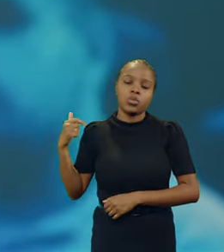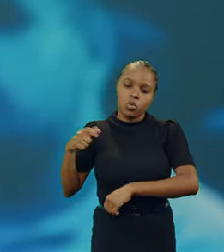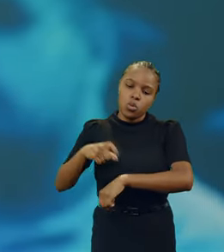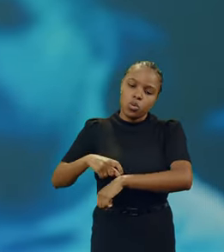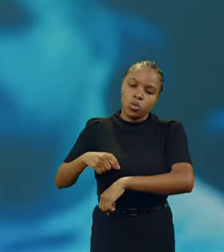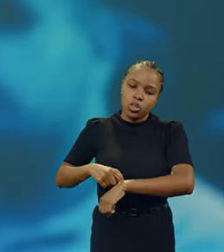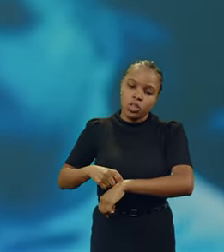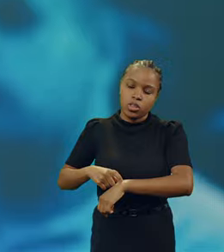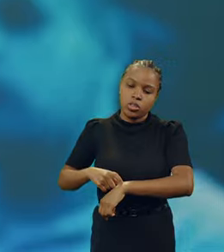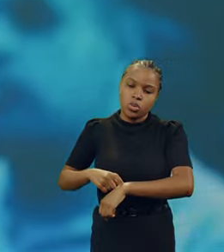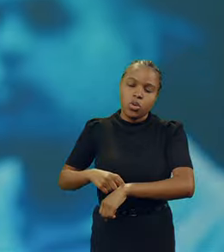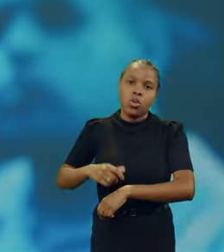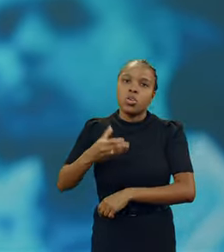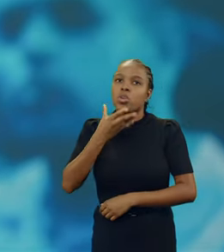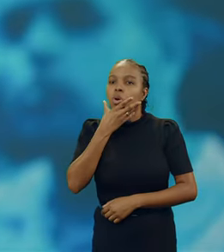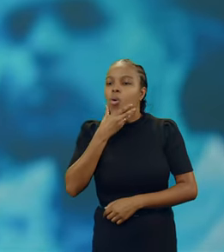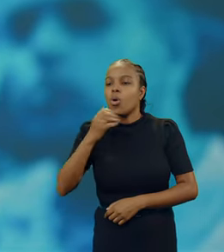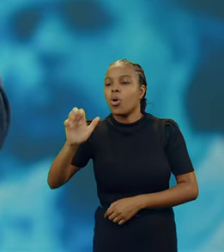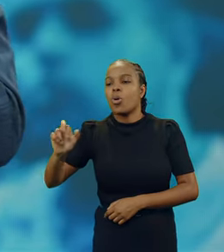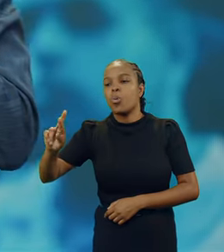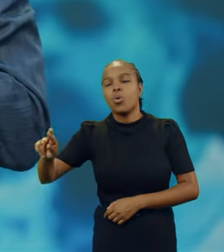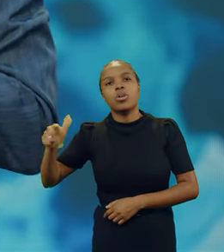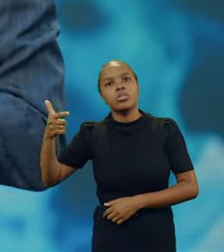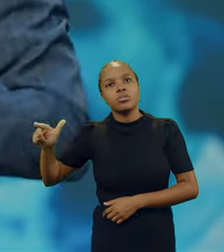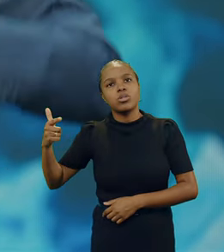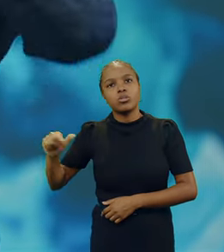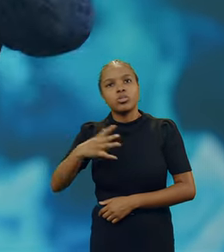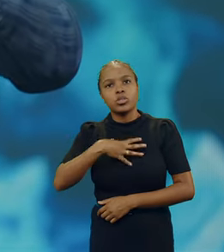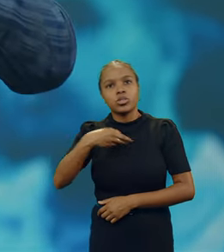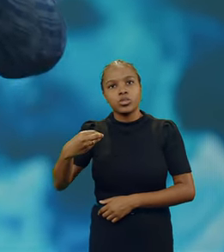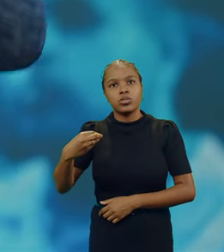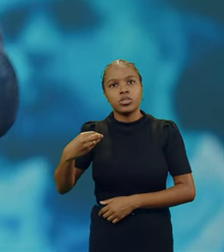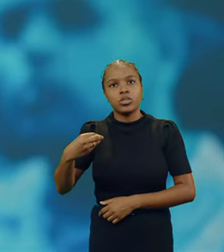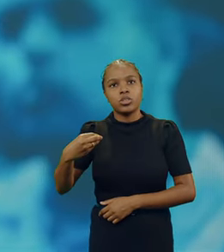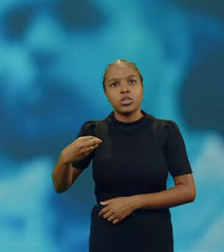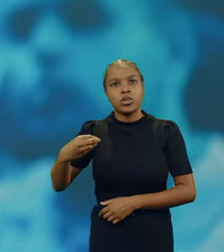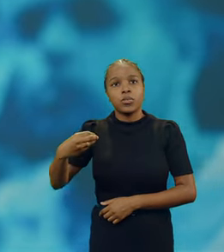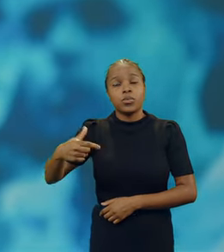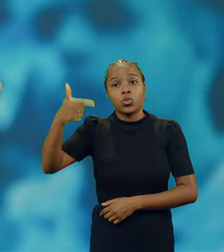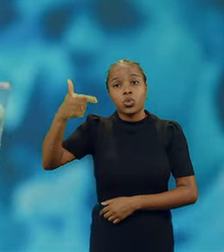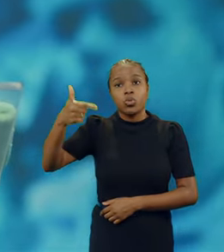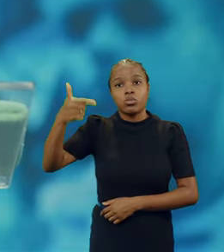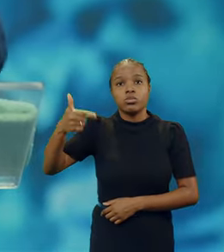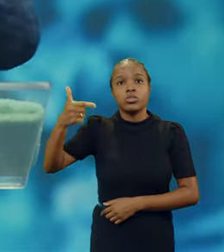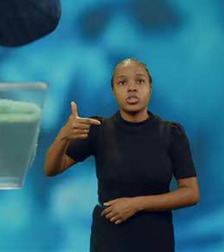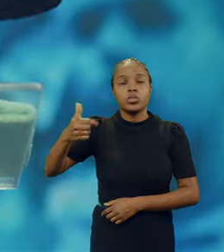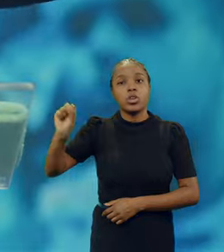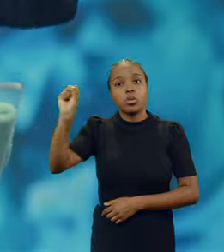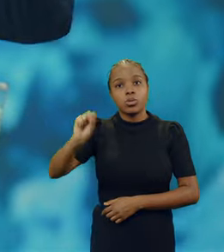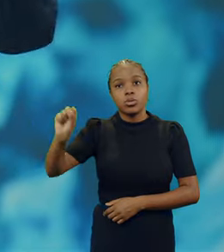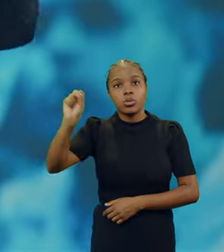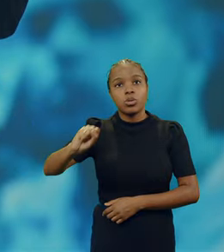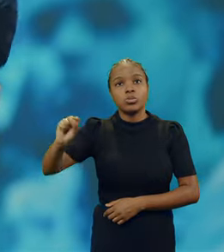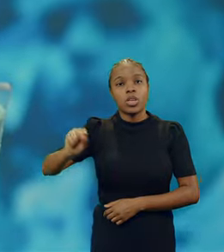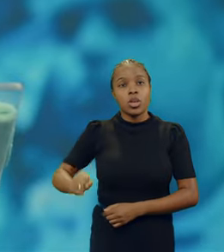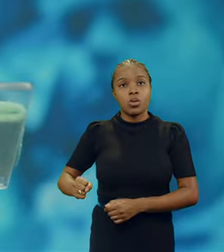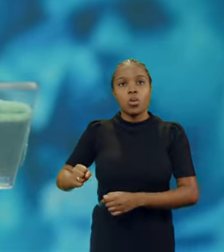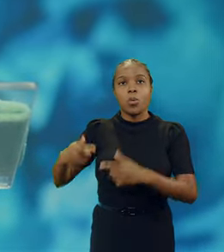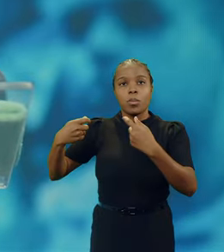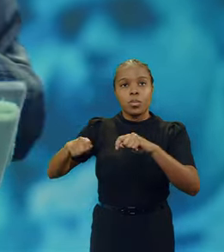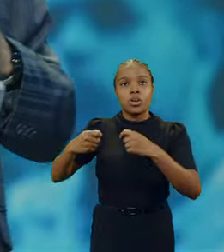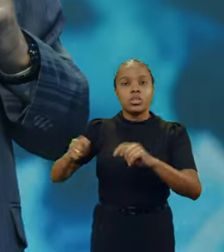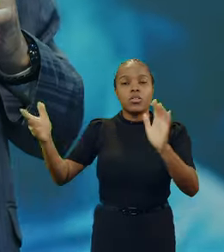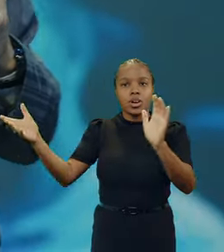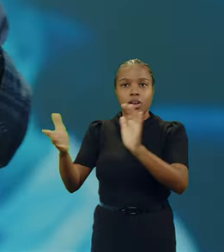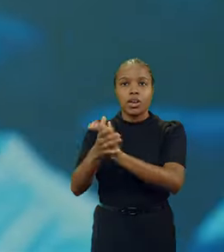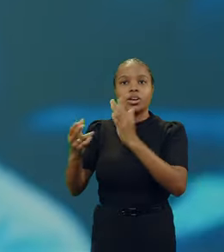homem morria antes de gerar filhos, o seu irmão solteiro devia se casar com a viúva